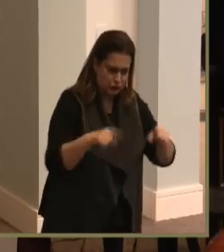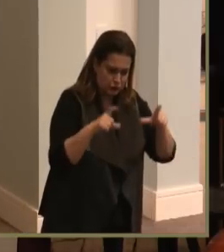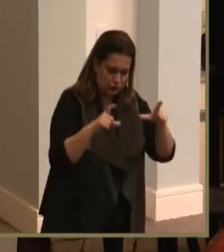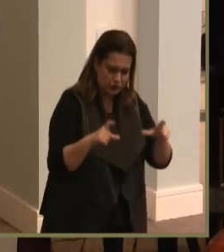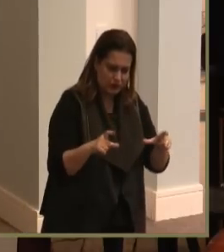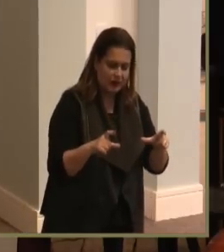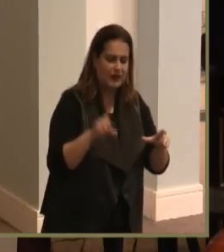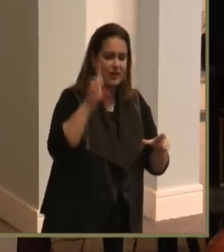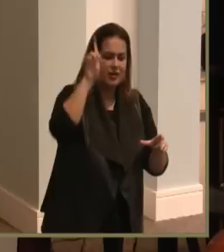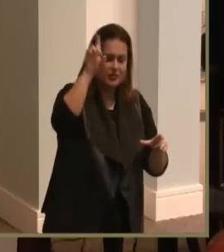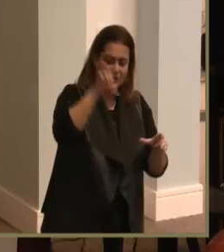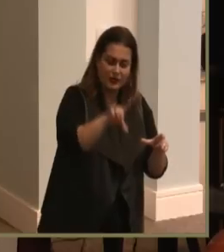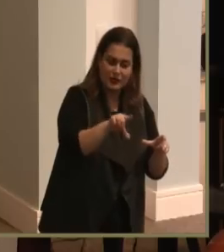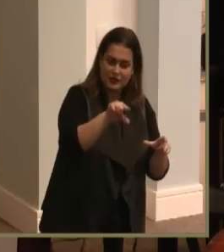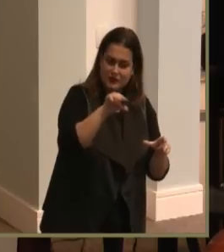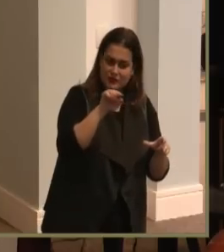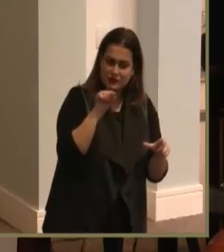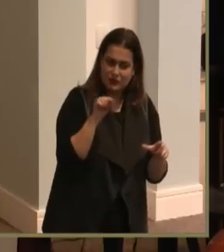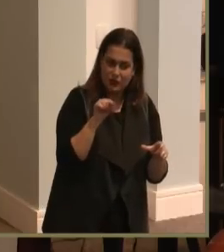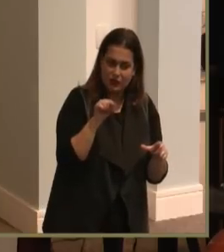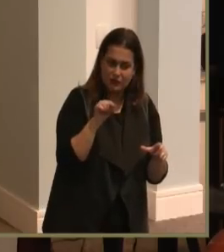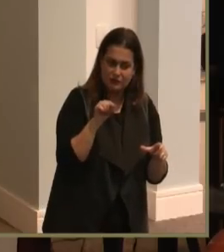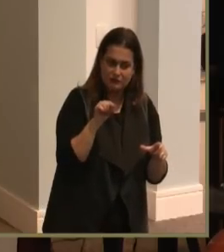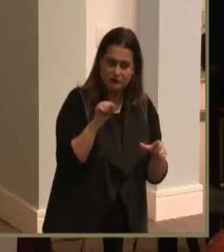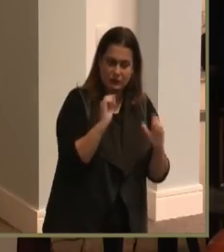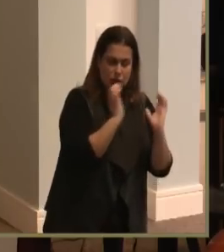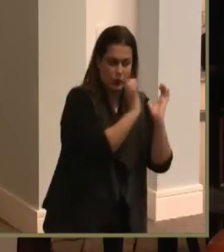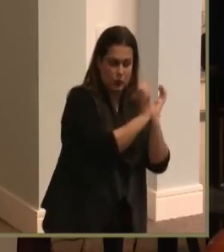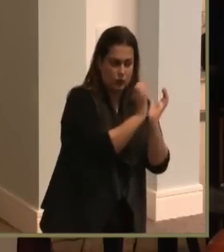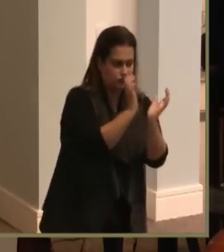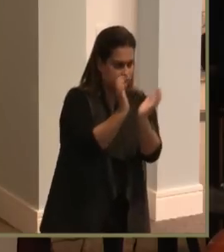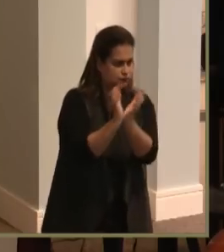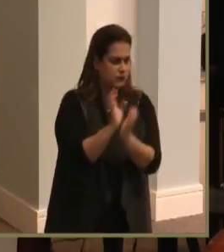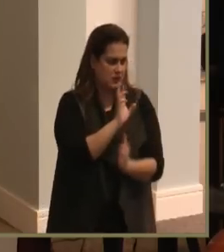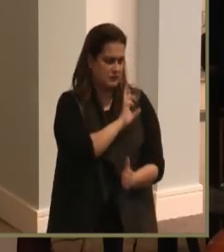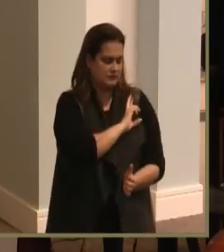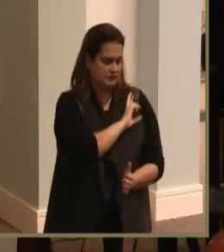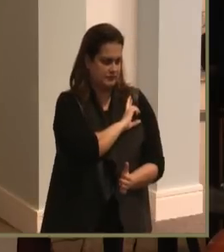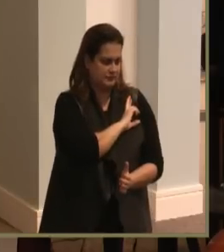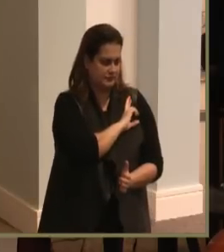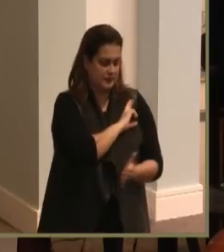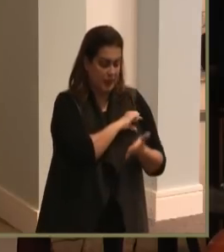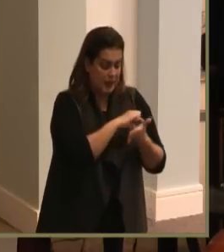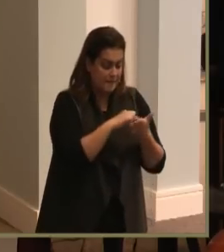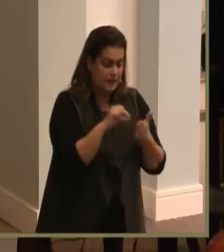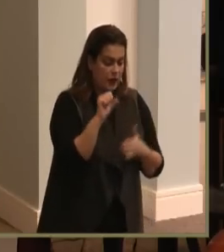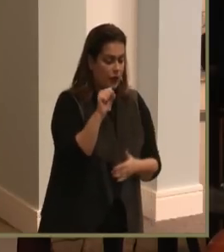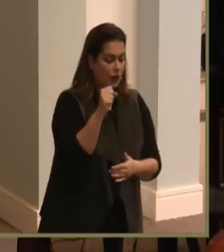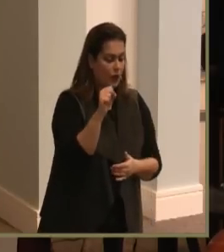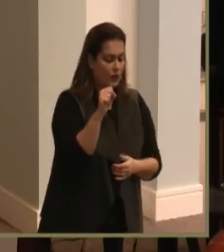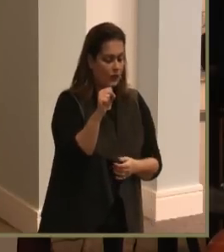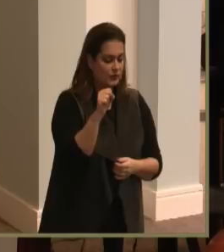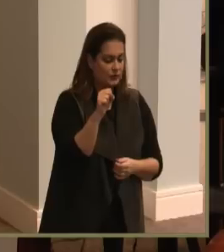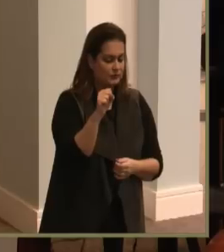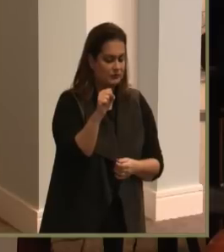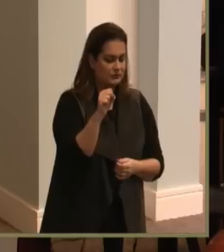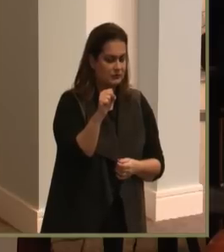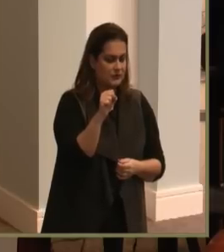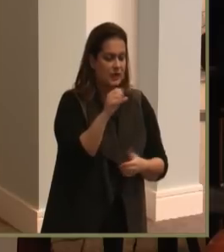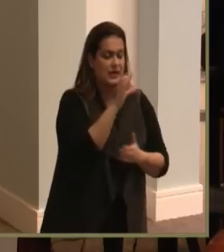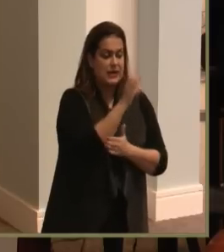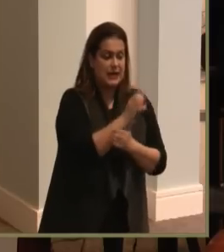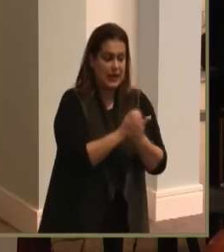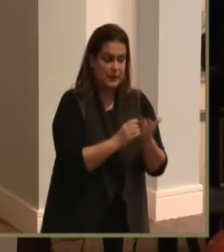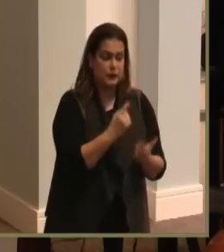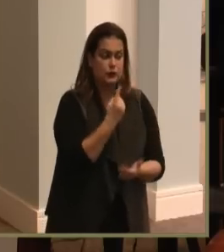que Deus determina a grande comissão. Veja o verso de número 8, próprio capítulo 1